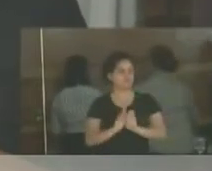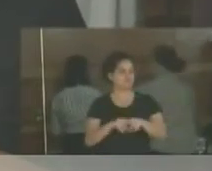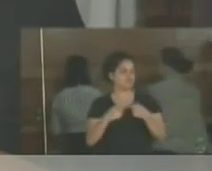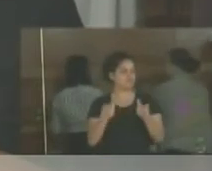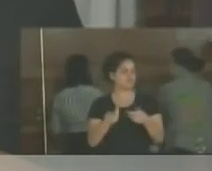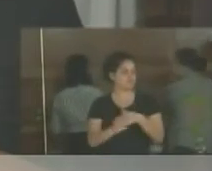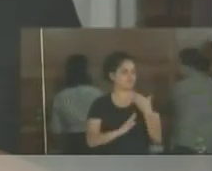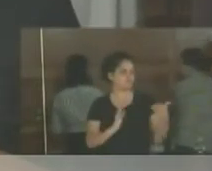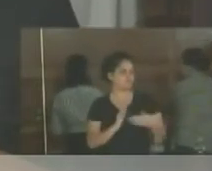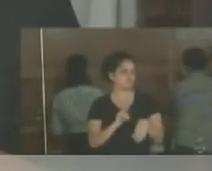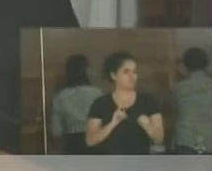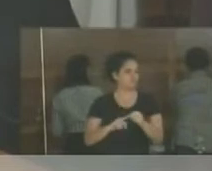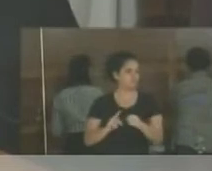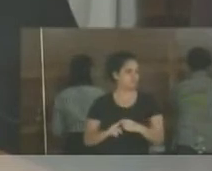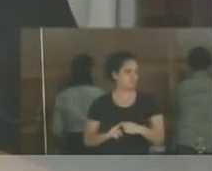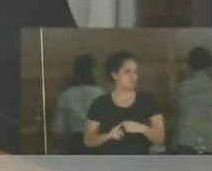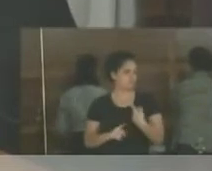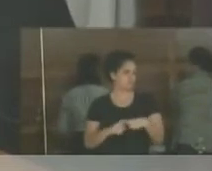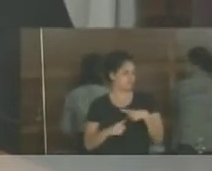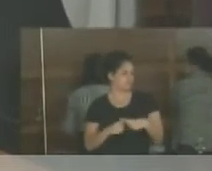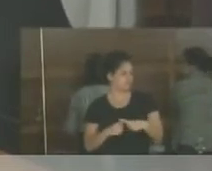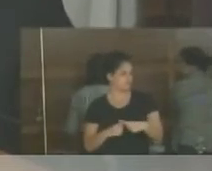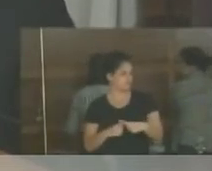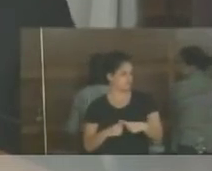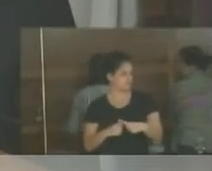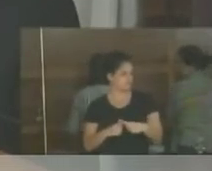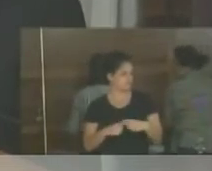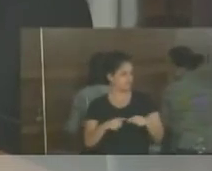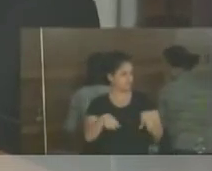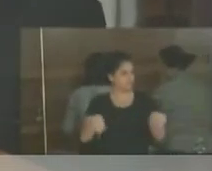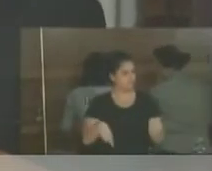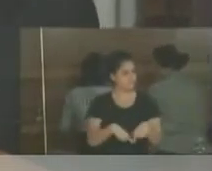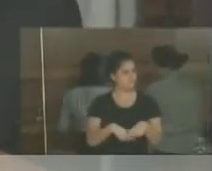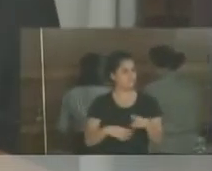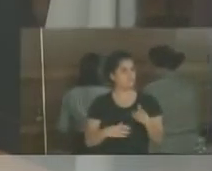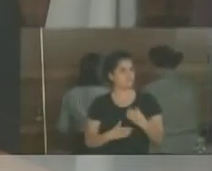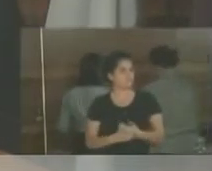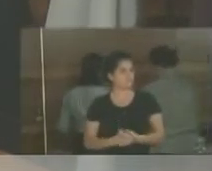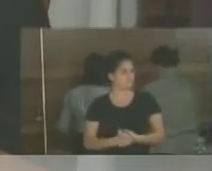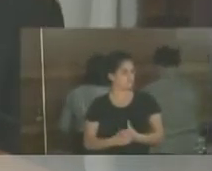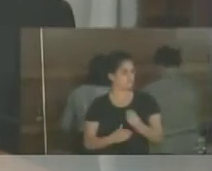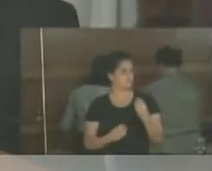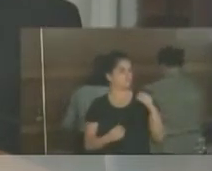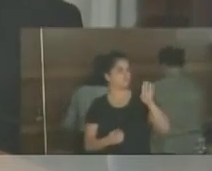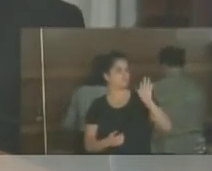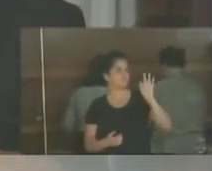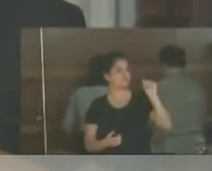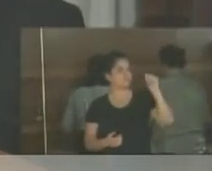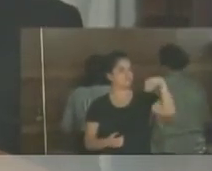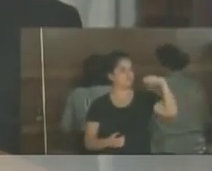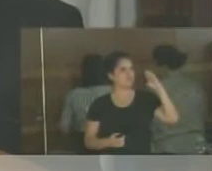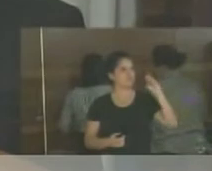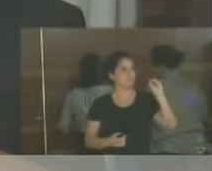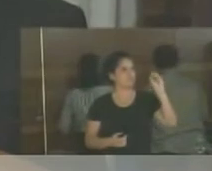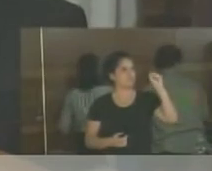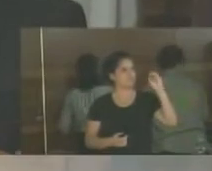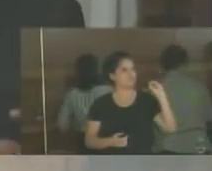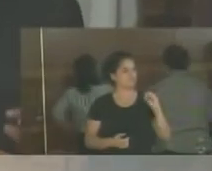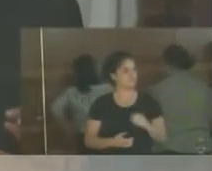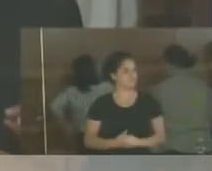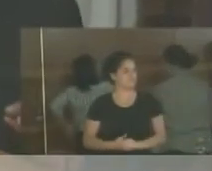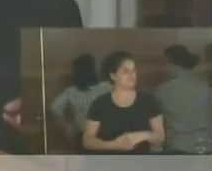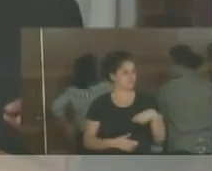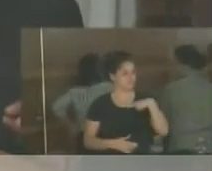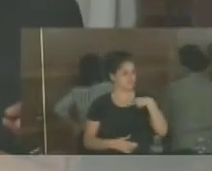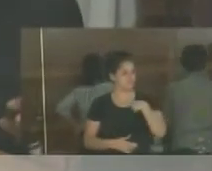inteiro, porque é um campo que tem tradição de alguns campeonatos que são famosos, disputados ali, e eu tenho a honra de dizer que eu